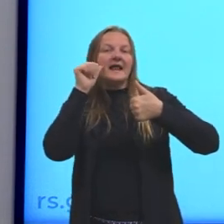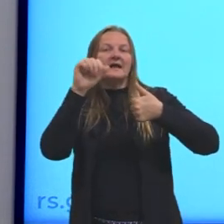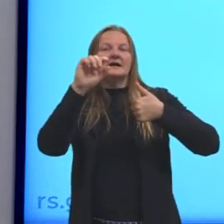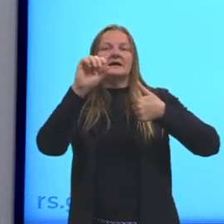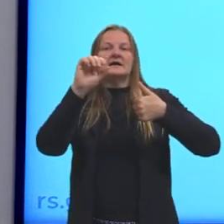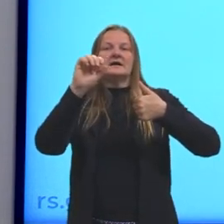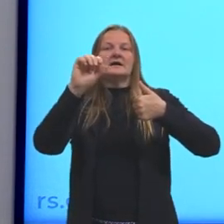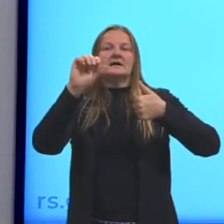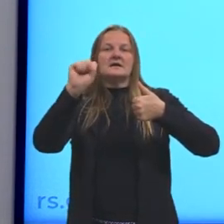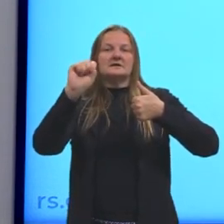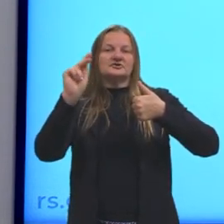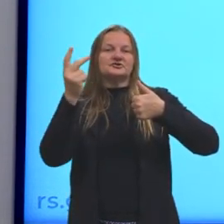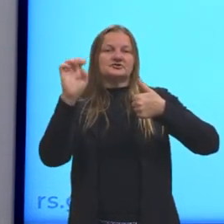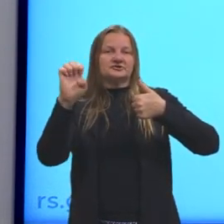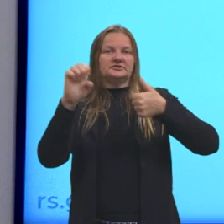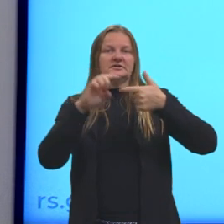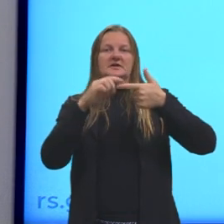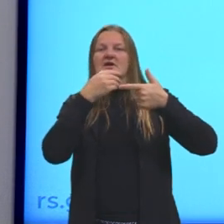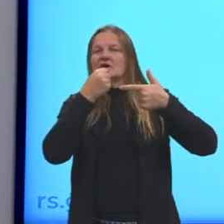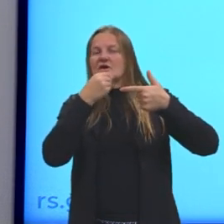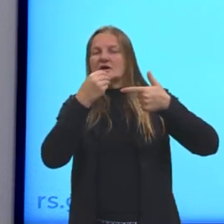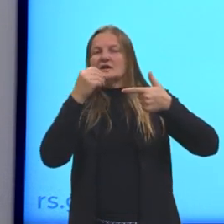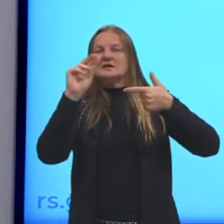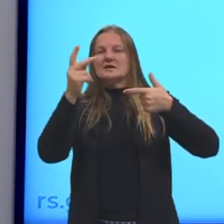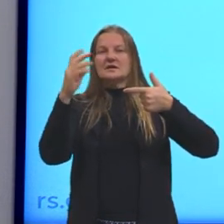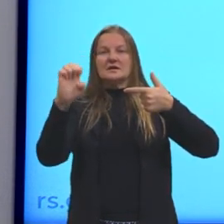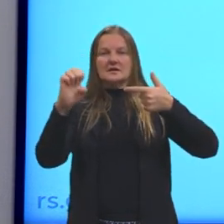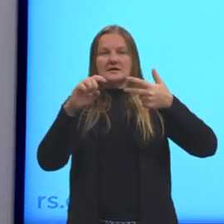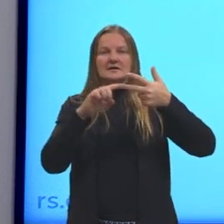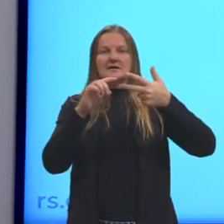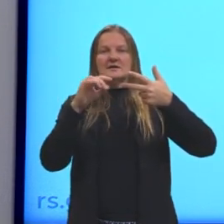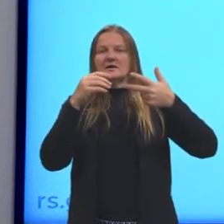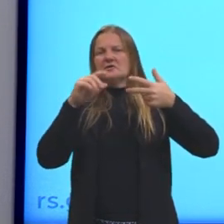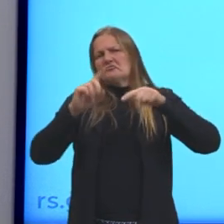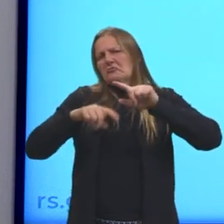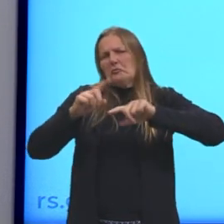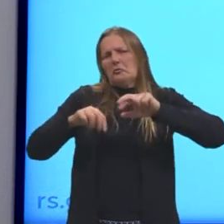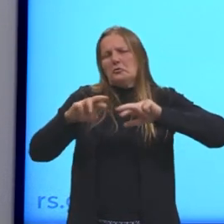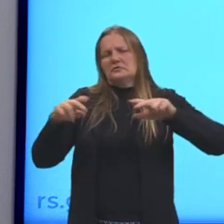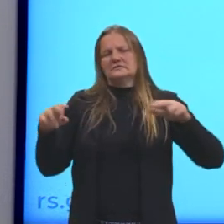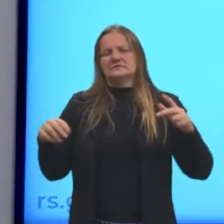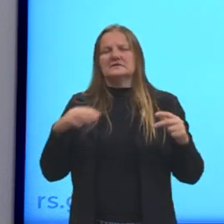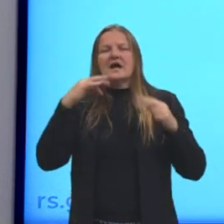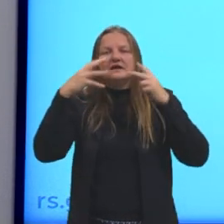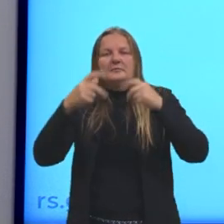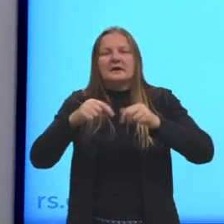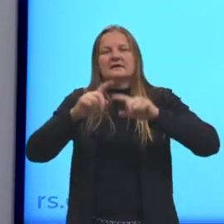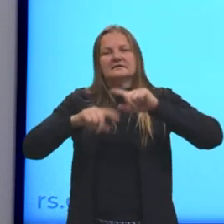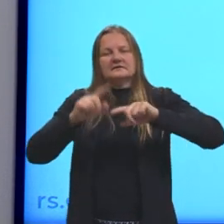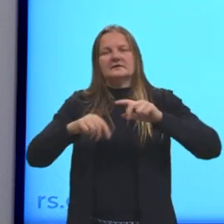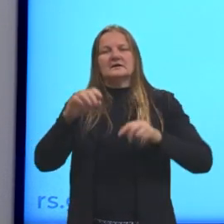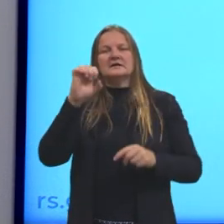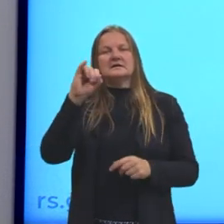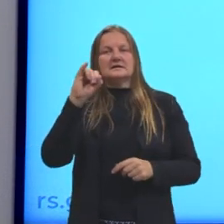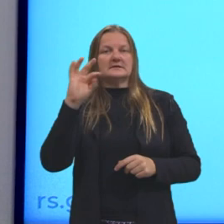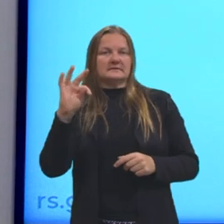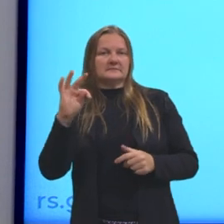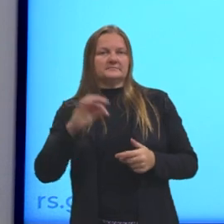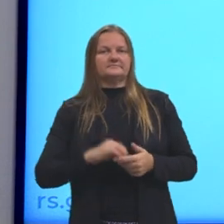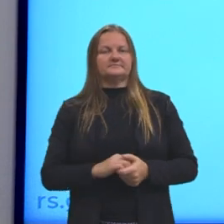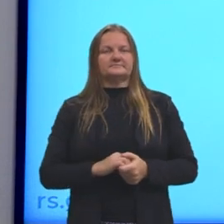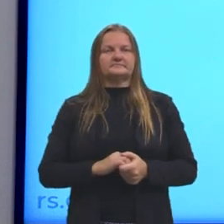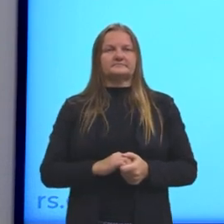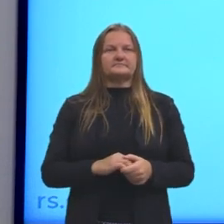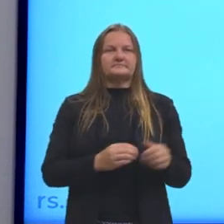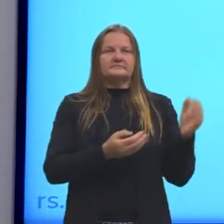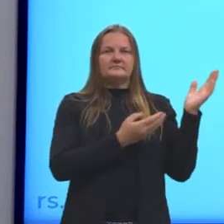o pronome que se refere tanto a ela quanto a ele para animais para objetos e esse aqui vamos